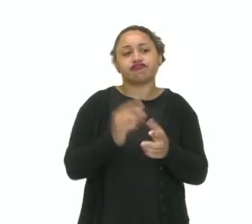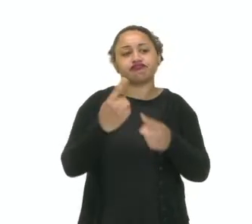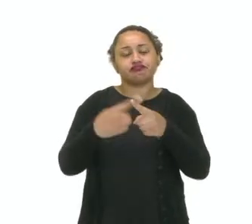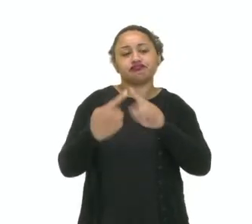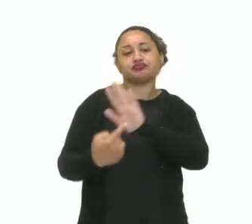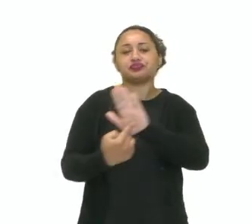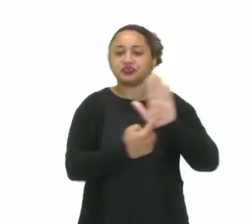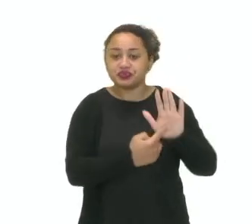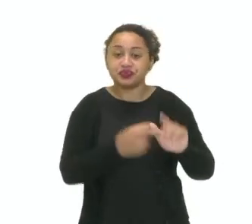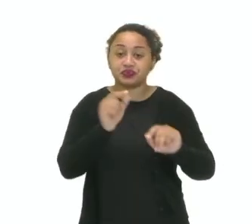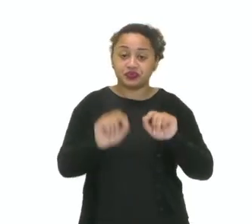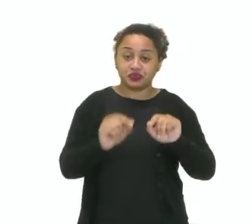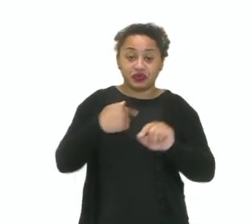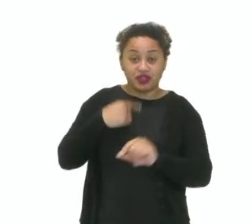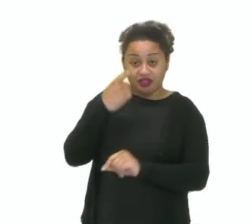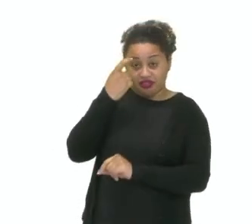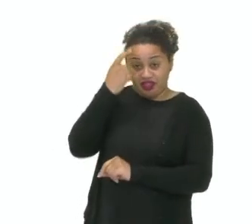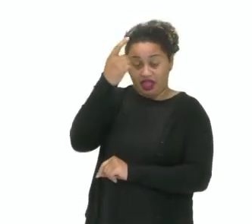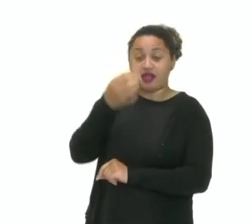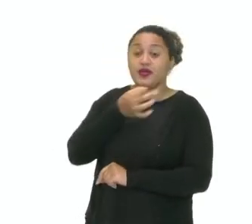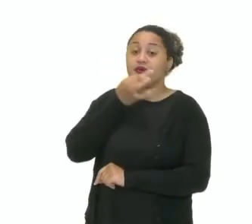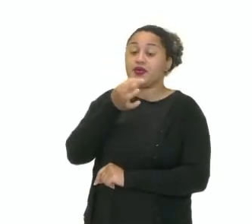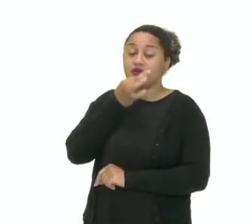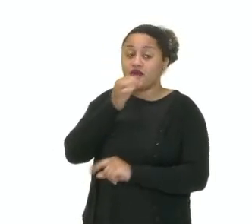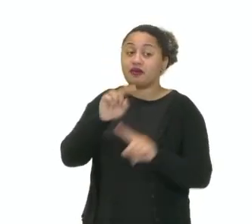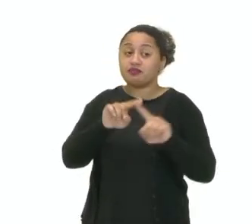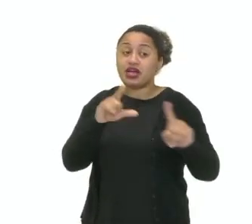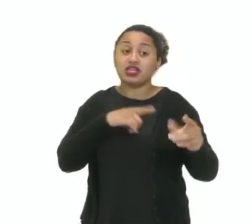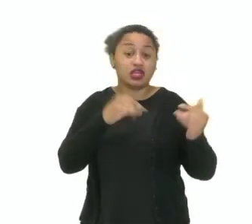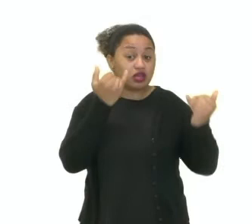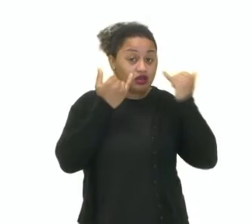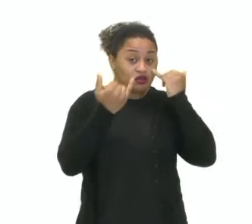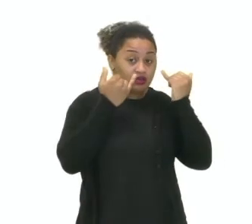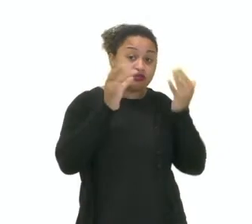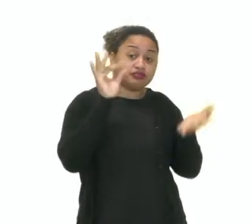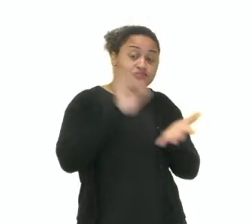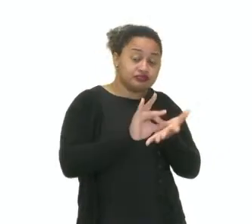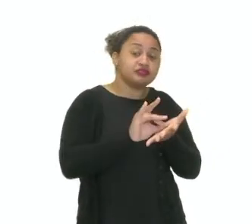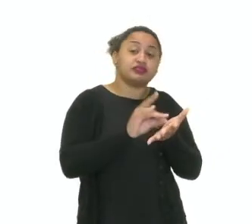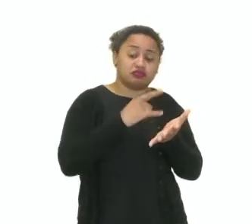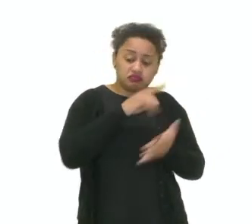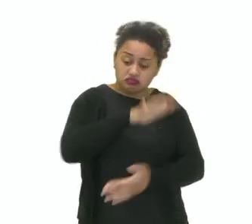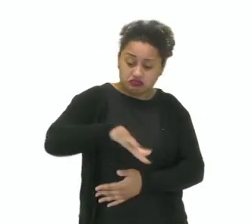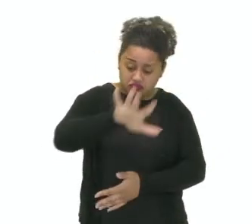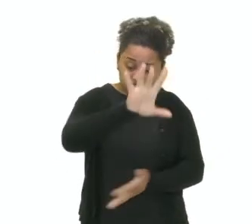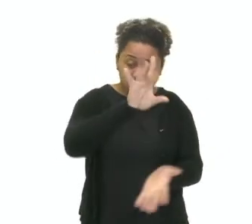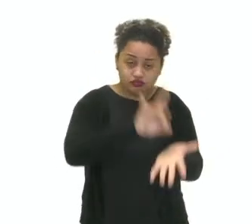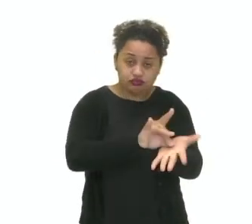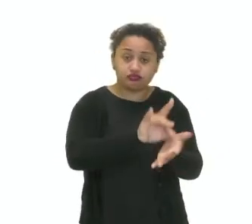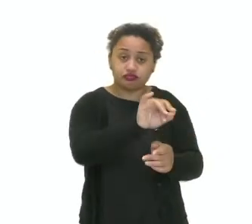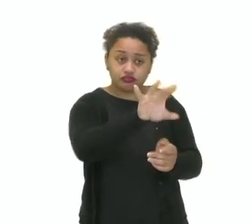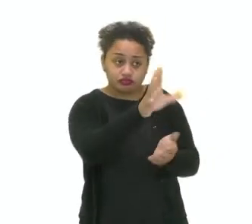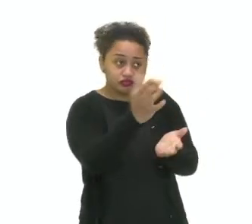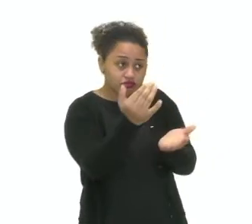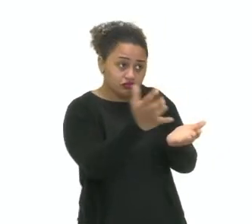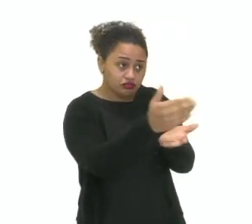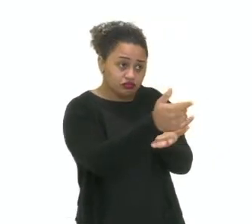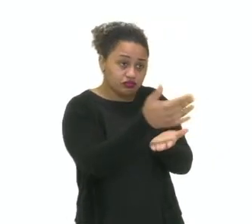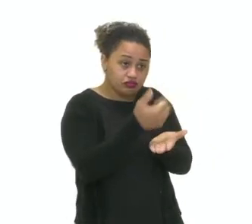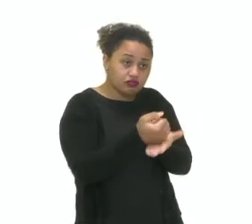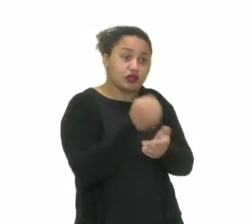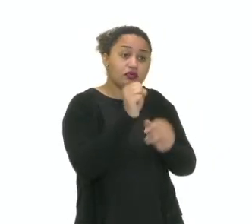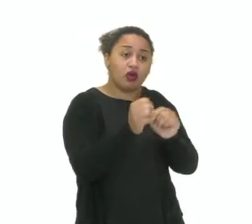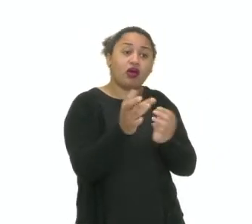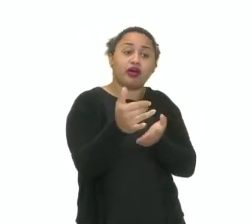evidencia uma tese por meio de informações concretas, extraídas da realidade. Podem ser usados, então,